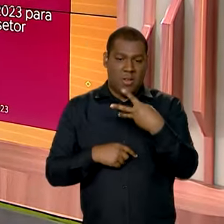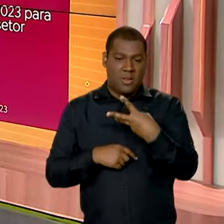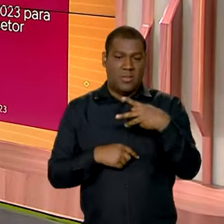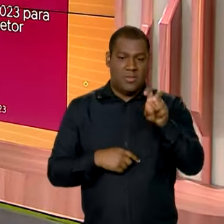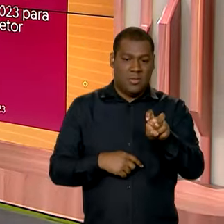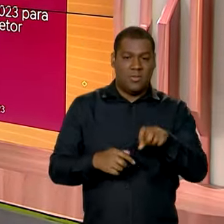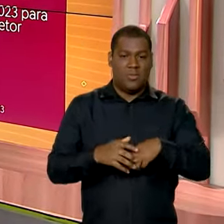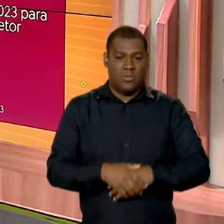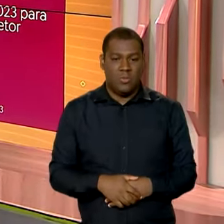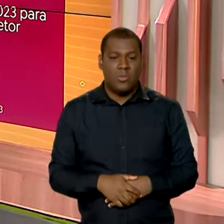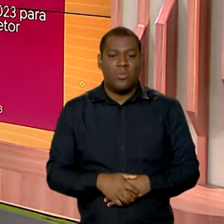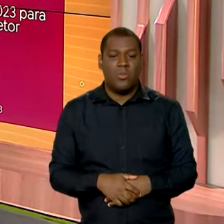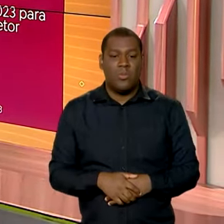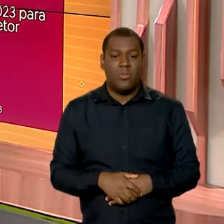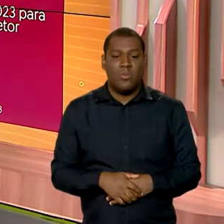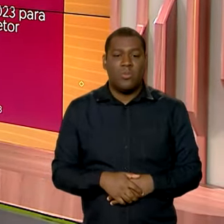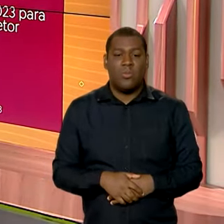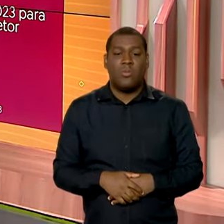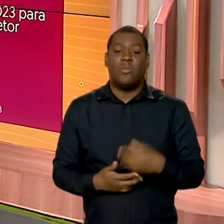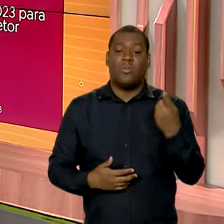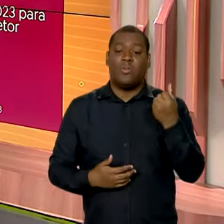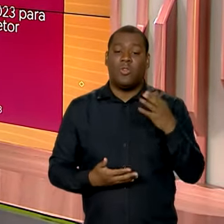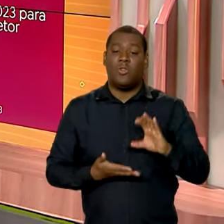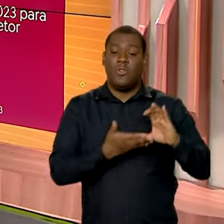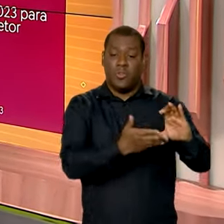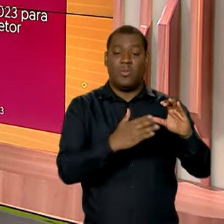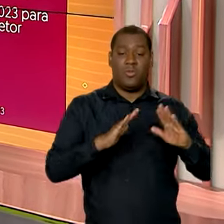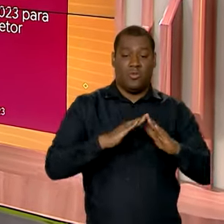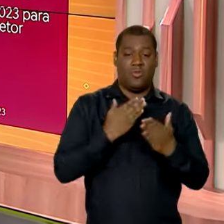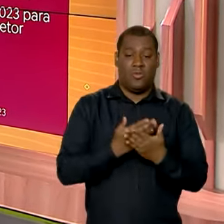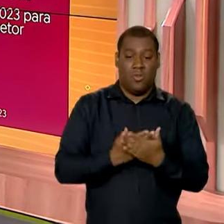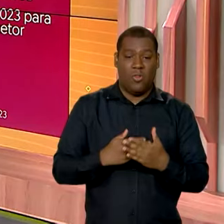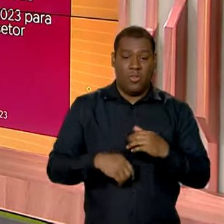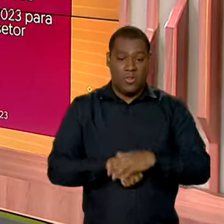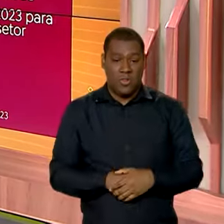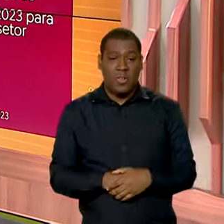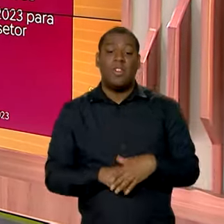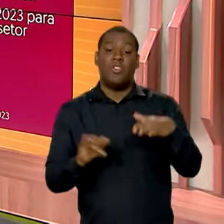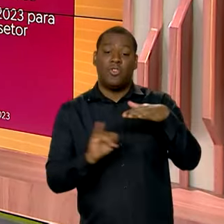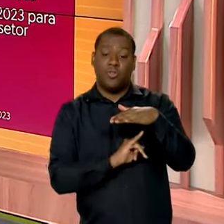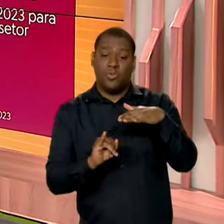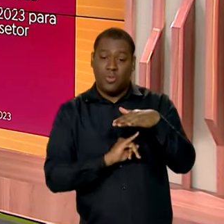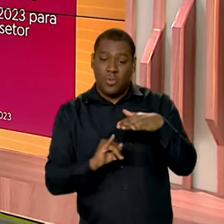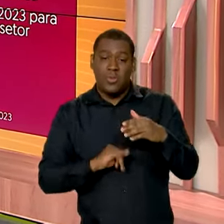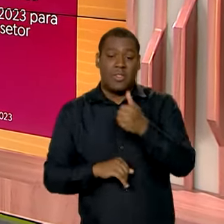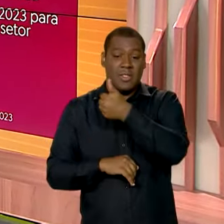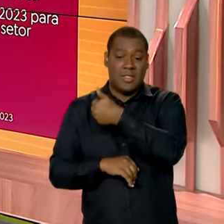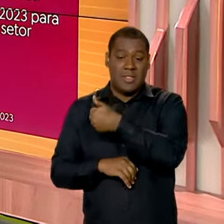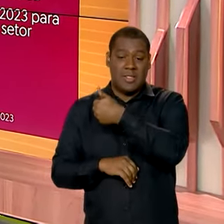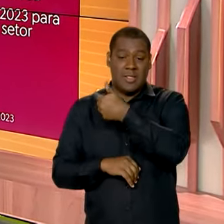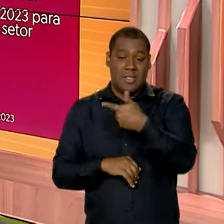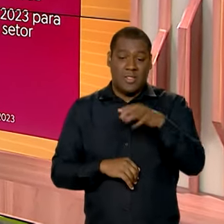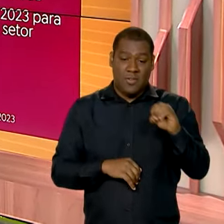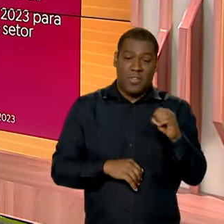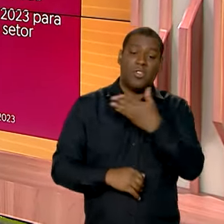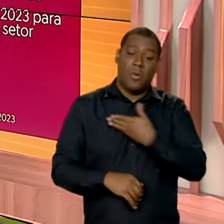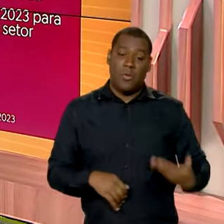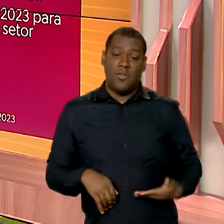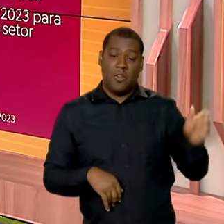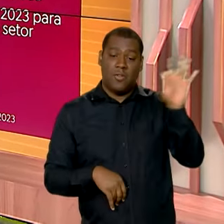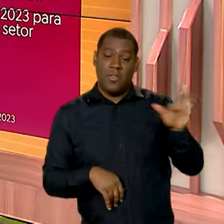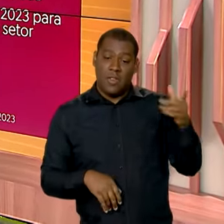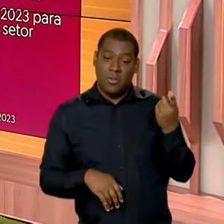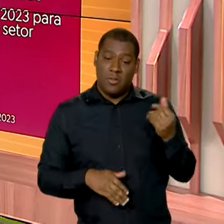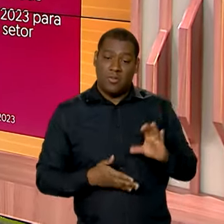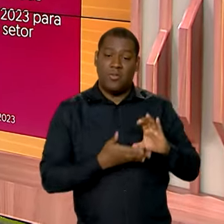educação, no programa Dinheiro Direto na Escola, 120 instituições foram beneficiadas e